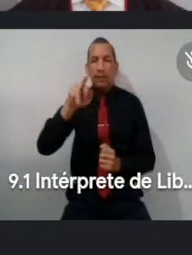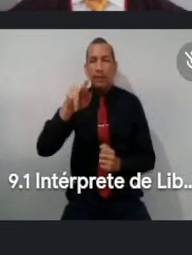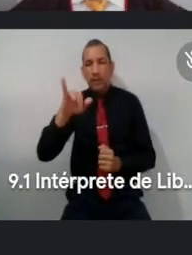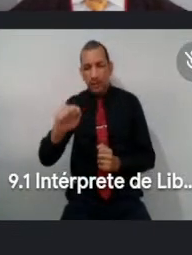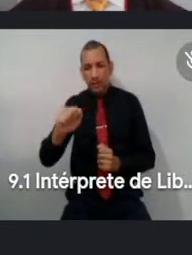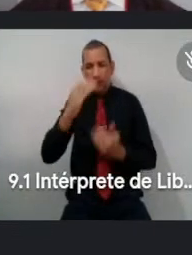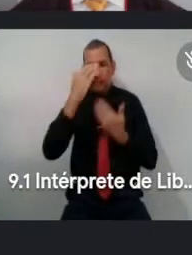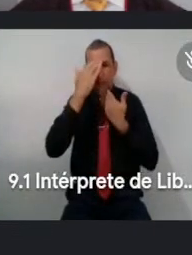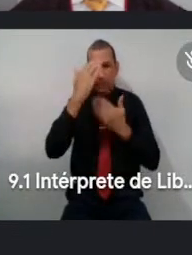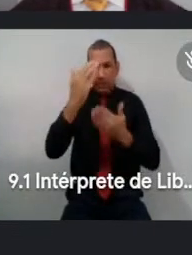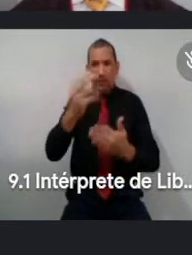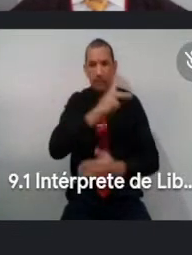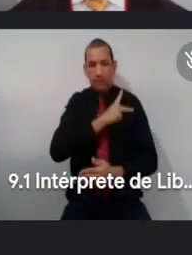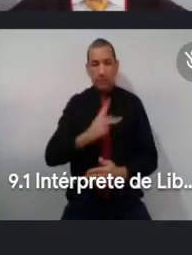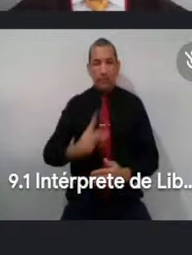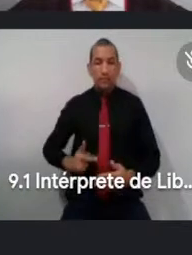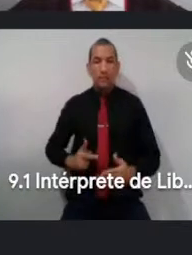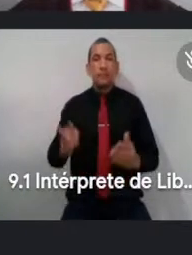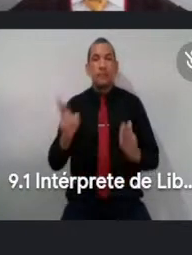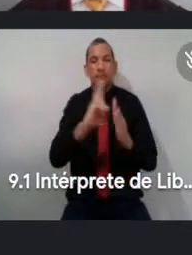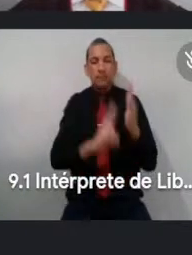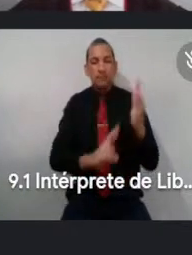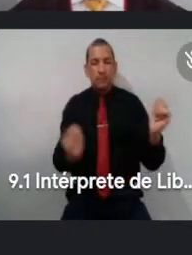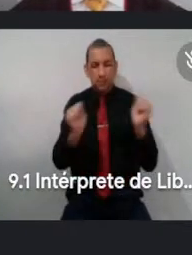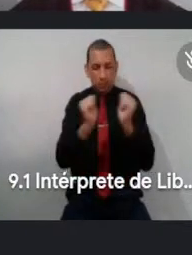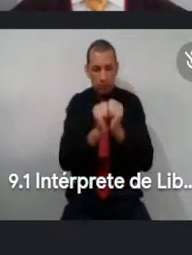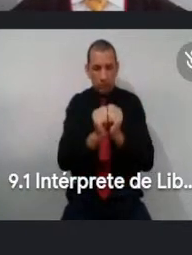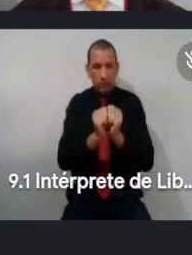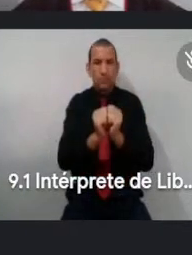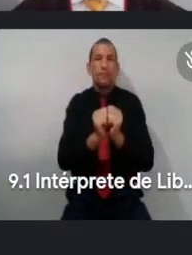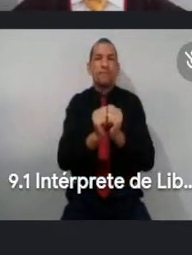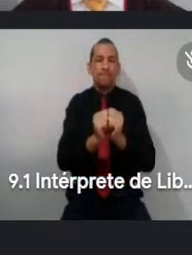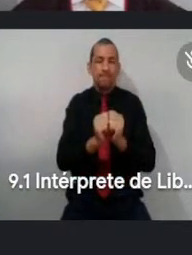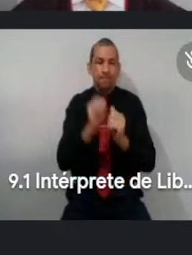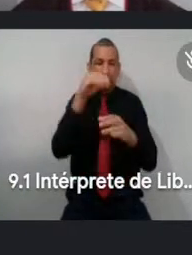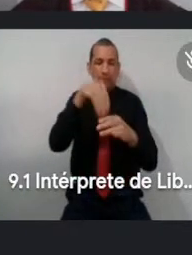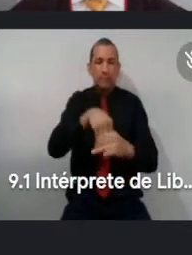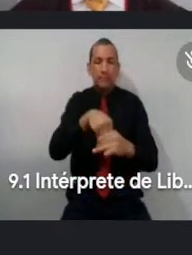obrigados a presidente eu volto com a relatora efeito